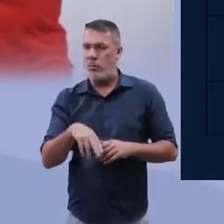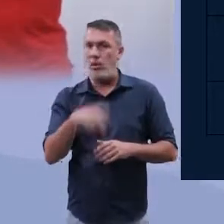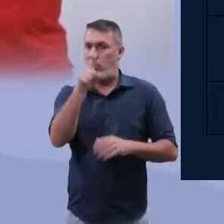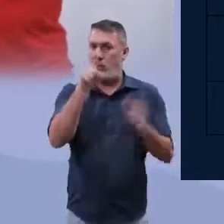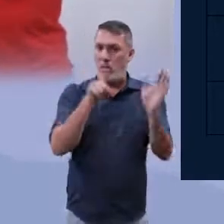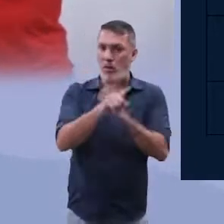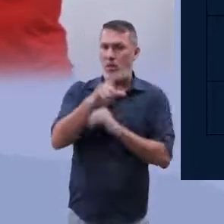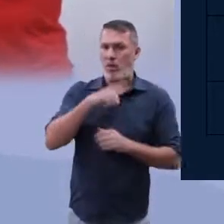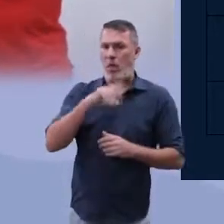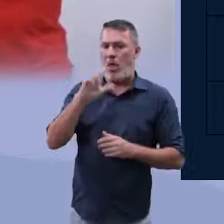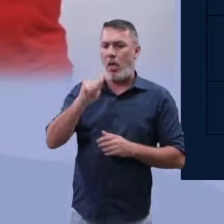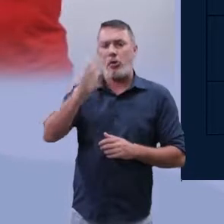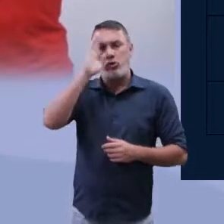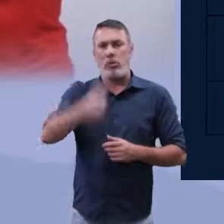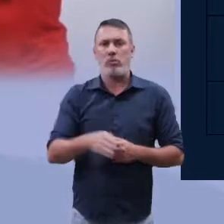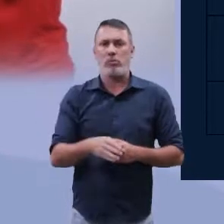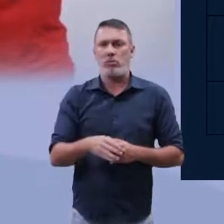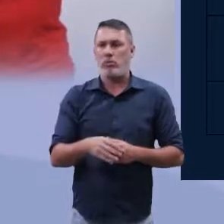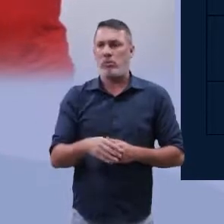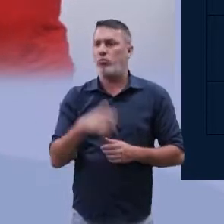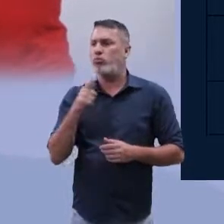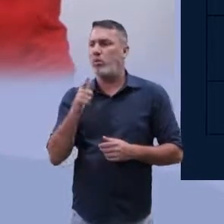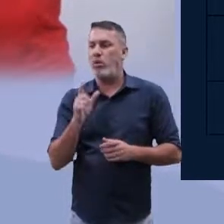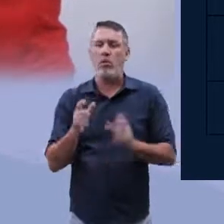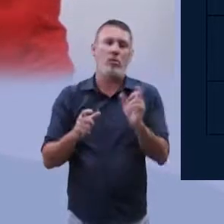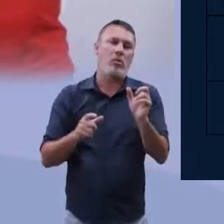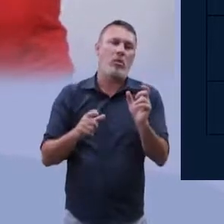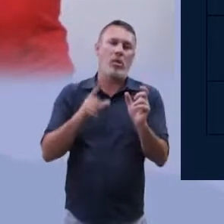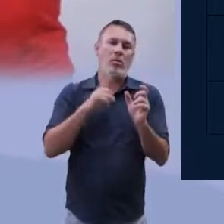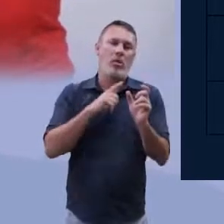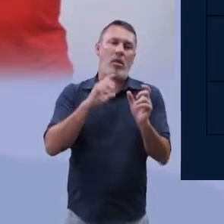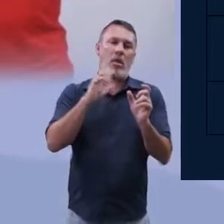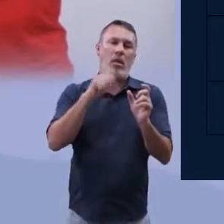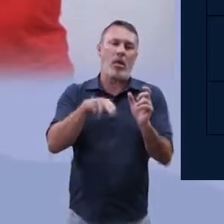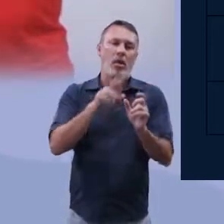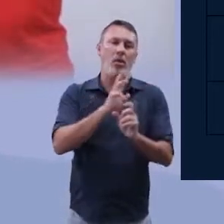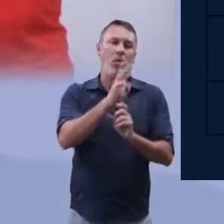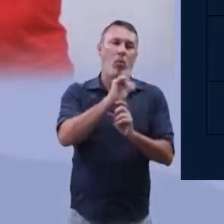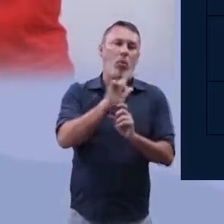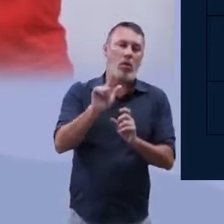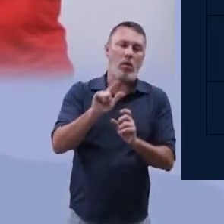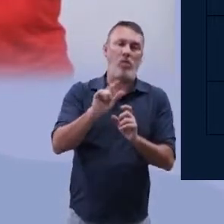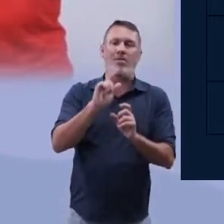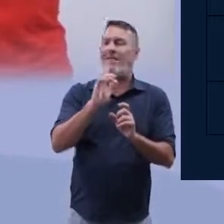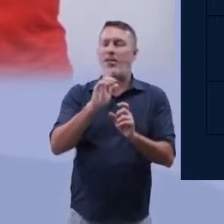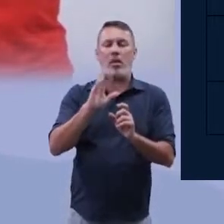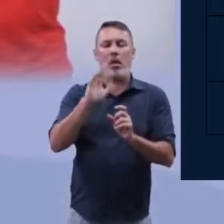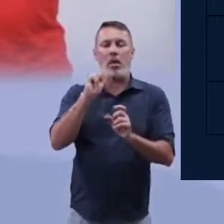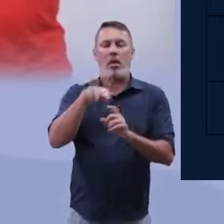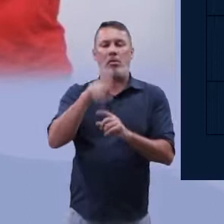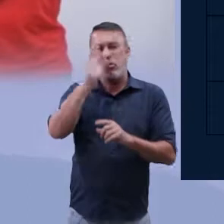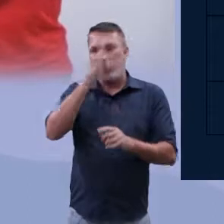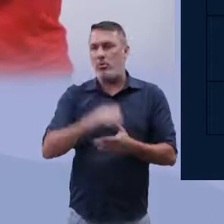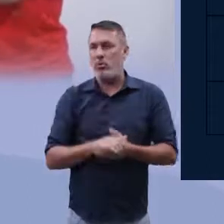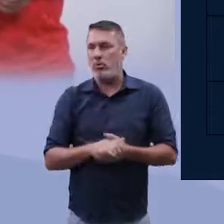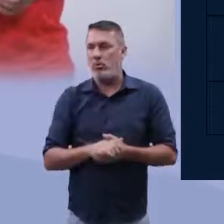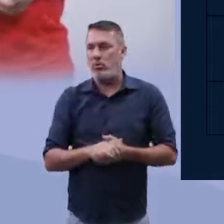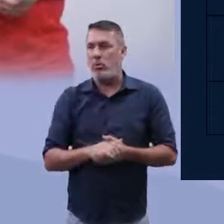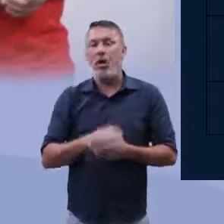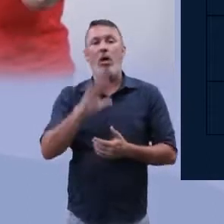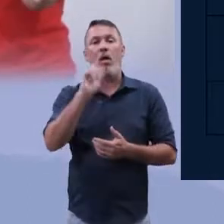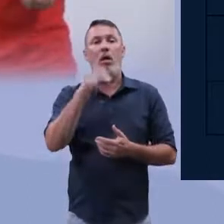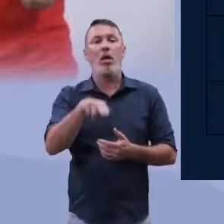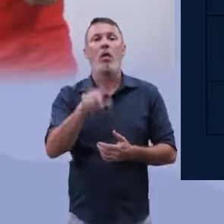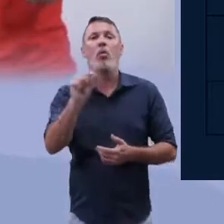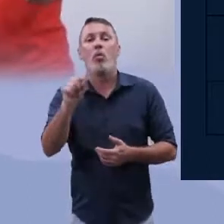faz perguntas com o can, você usa direto. Você não usa do, você não usa did, você não usa will, não usa have, você não usa nada, você só